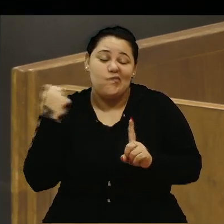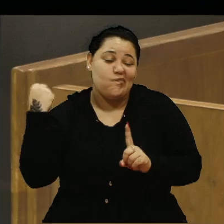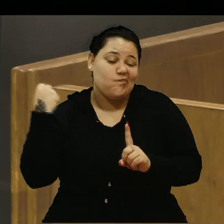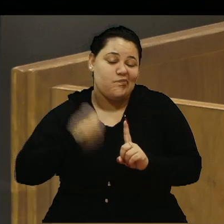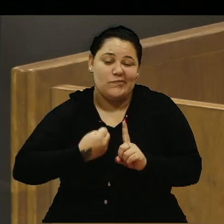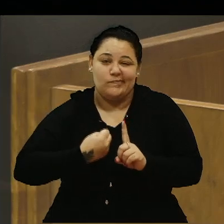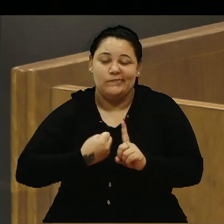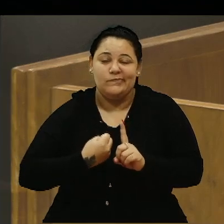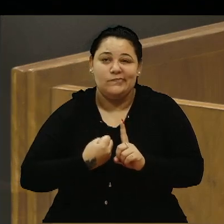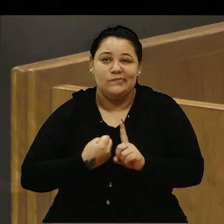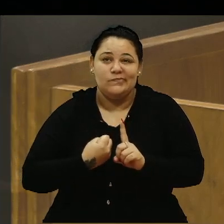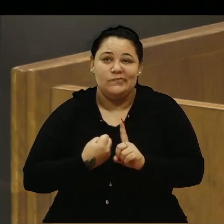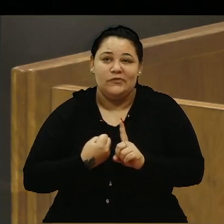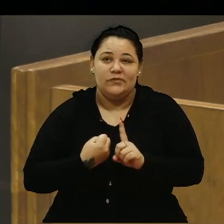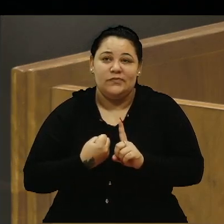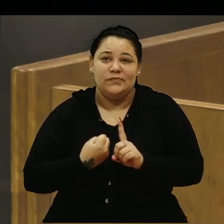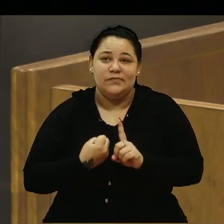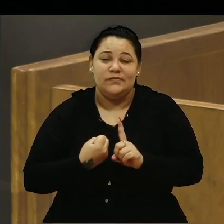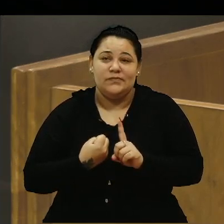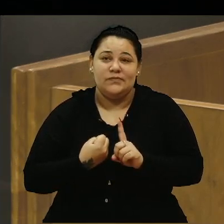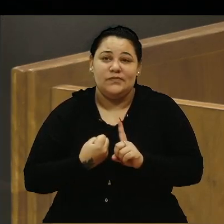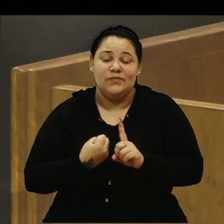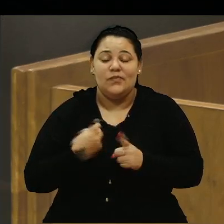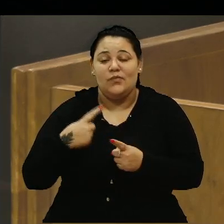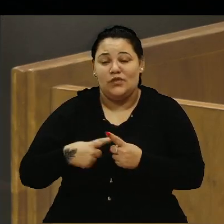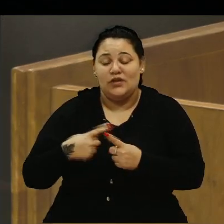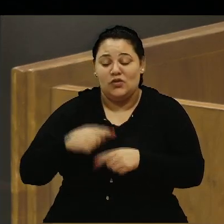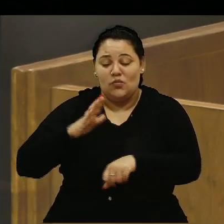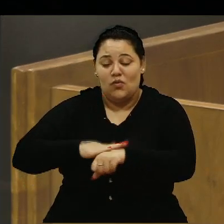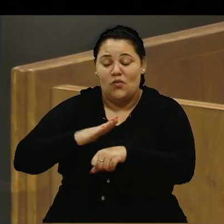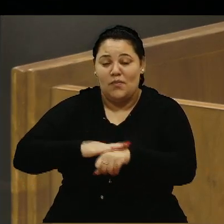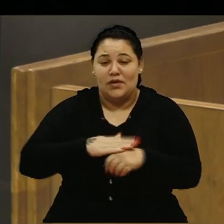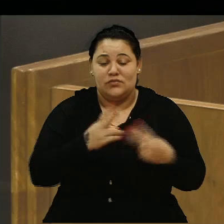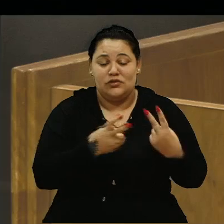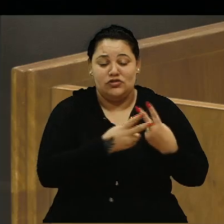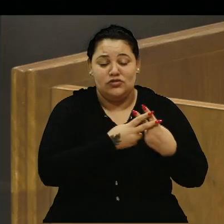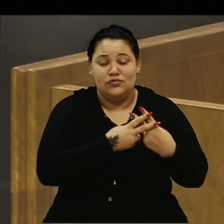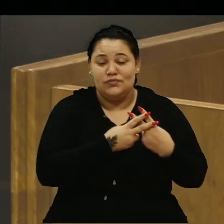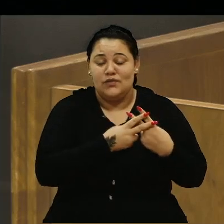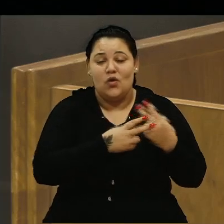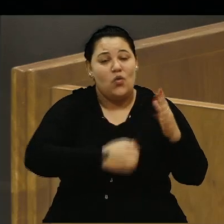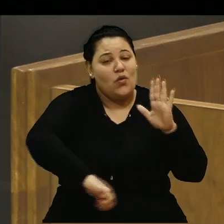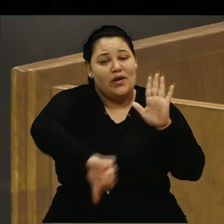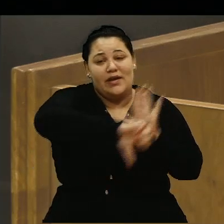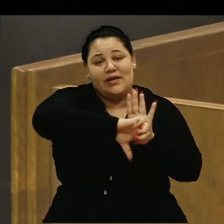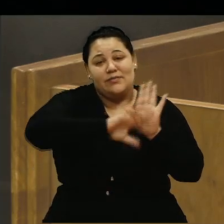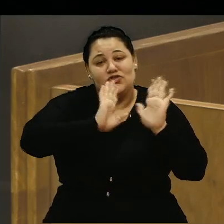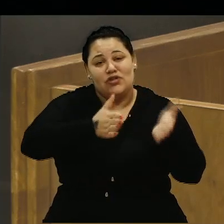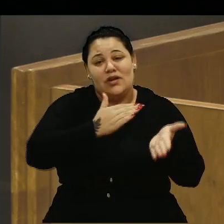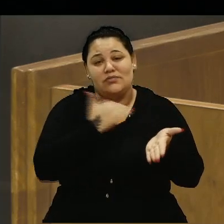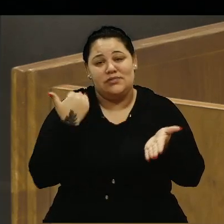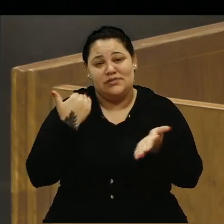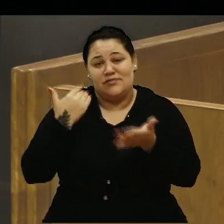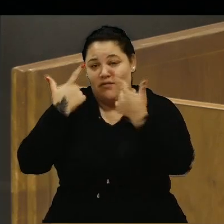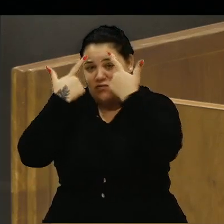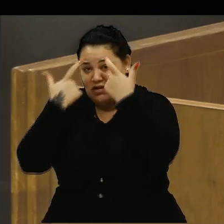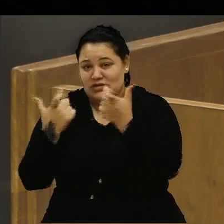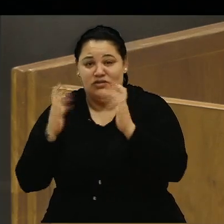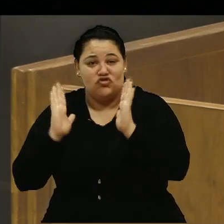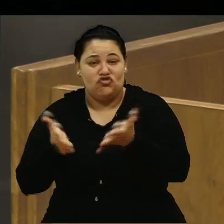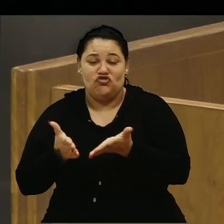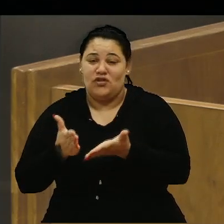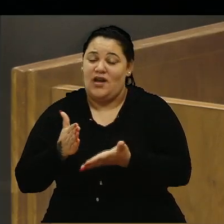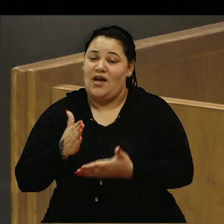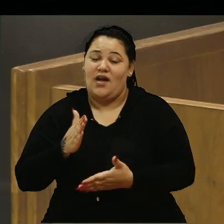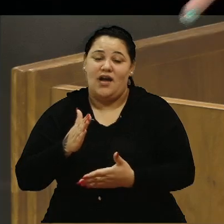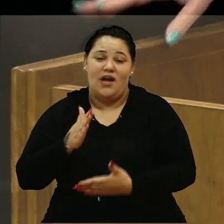na punição, ou o crime já aconteceu, ou a violência já aconteceu e está no